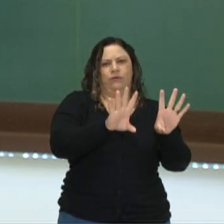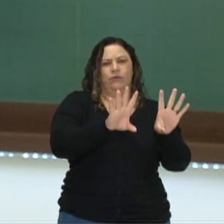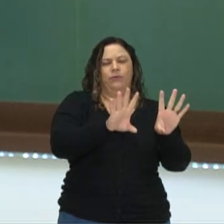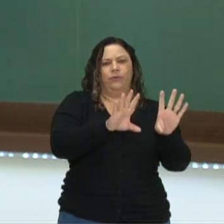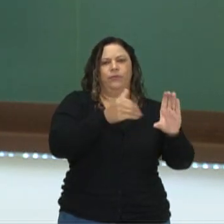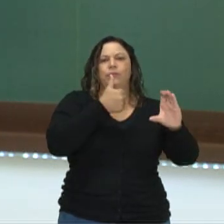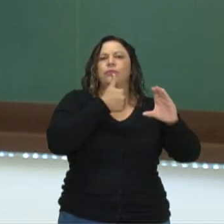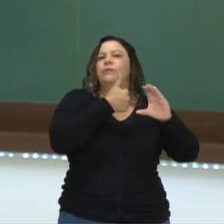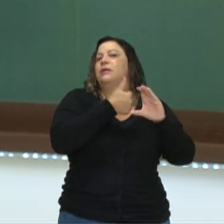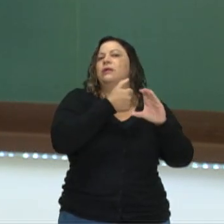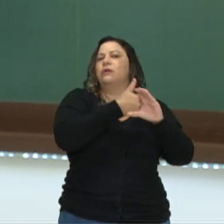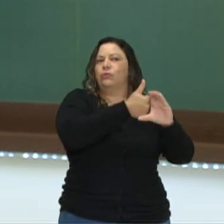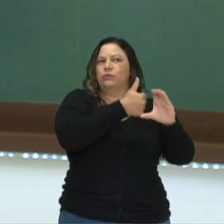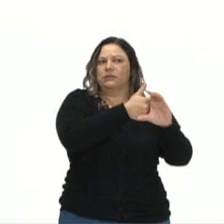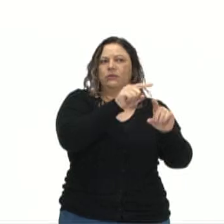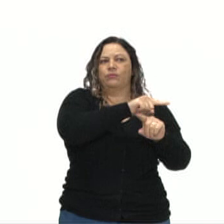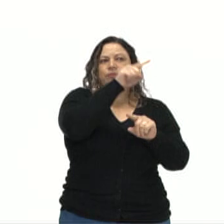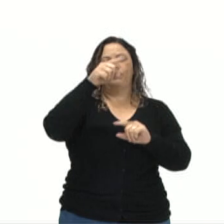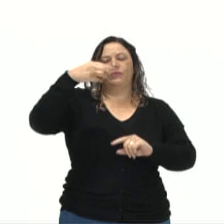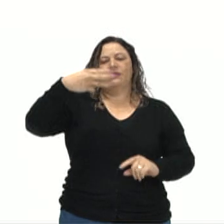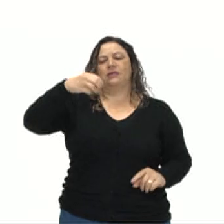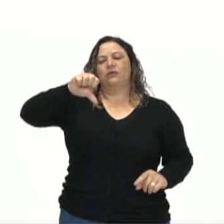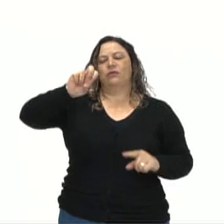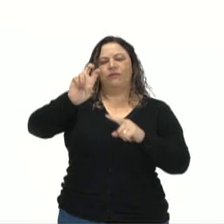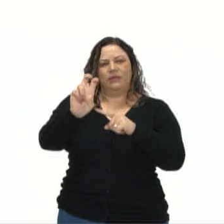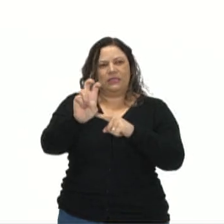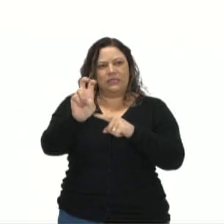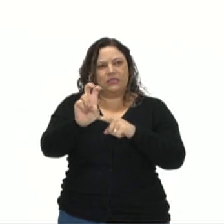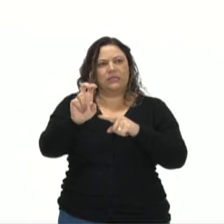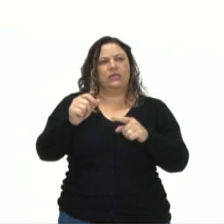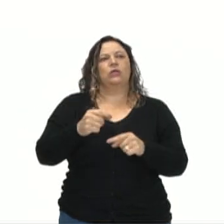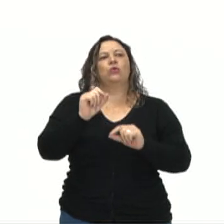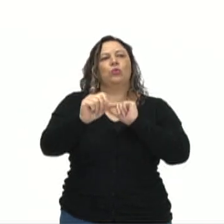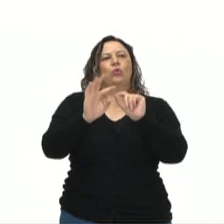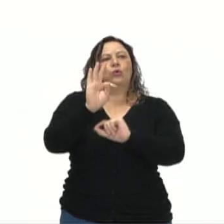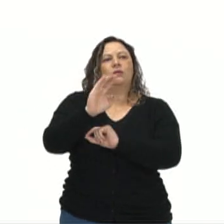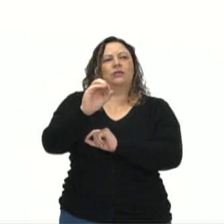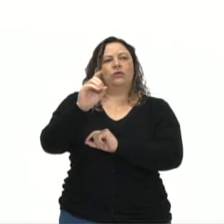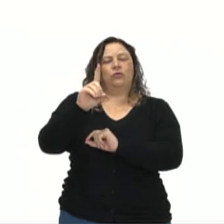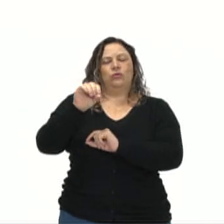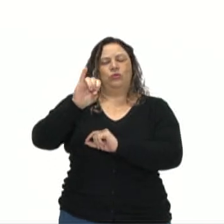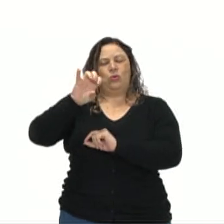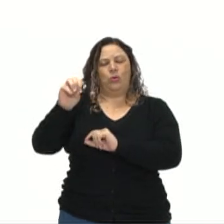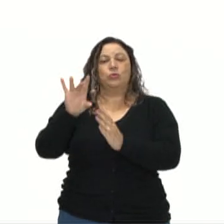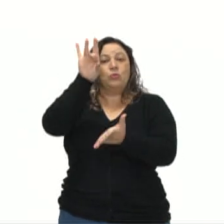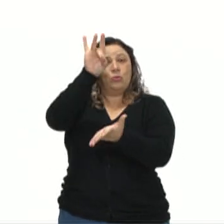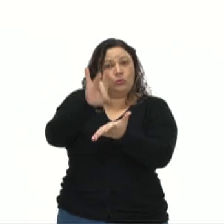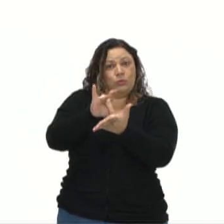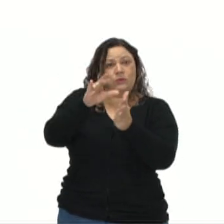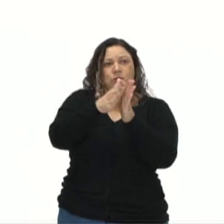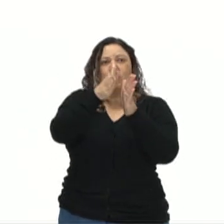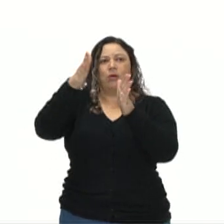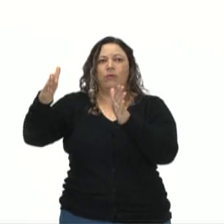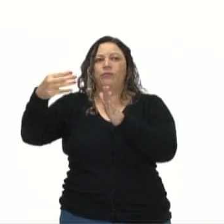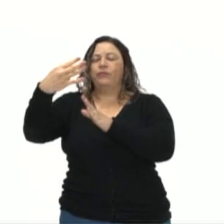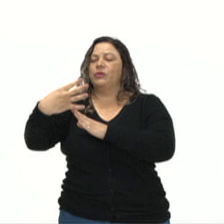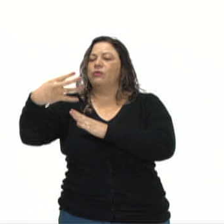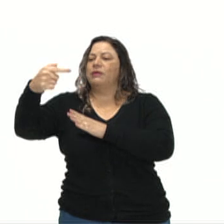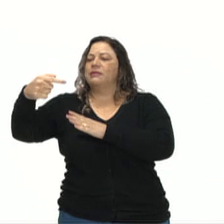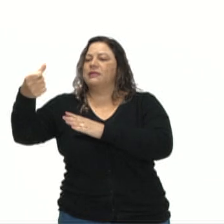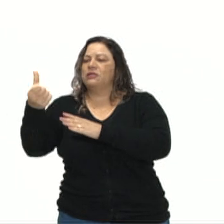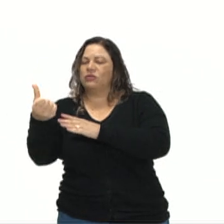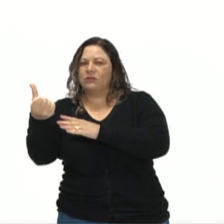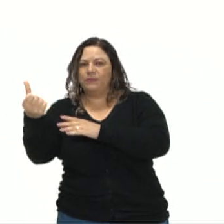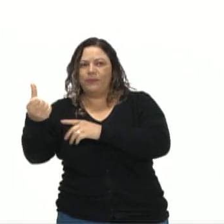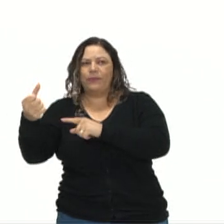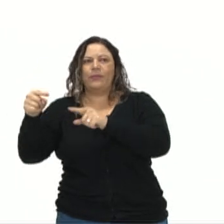E em 395, Teodósio torna, então, o cristianismo oficial e em